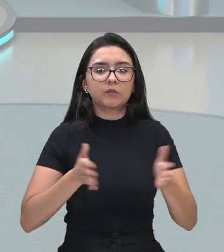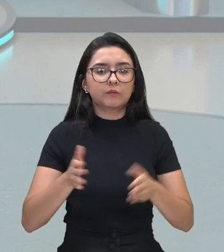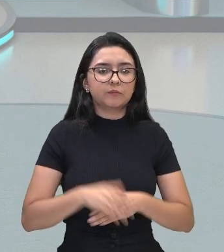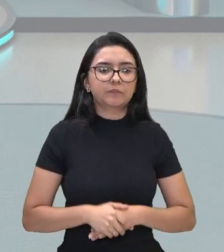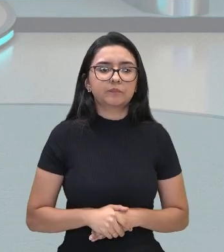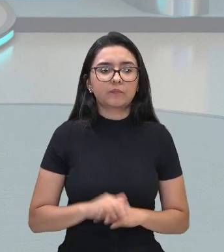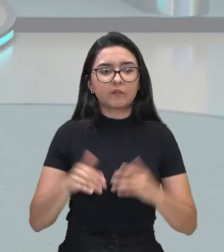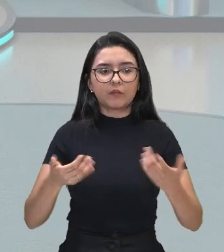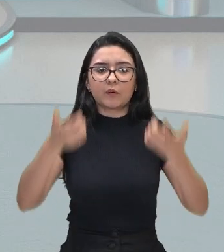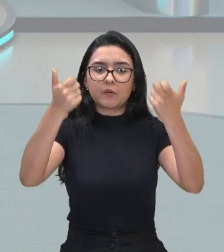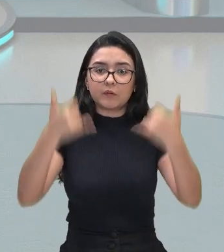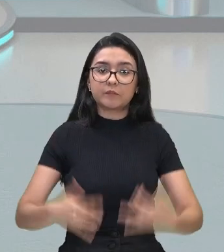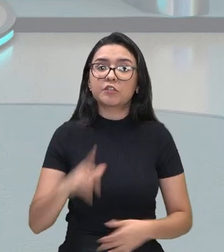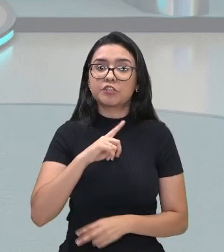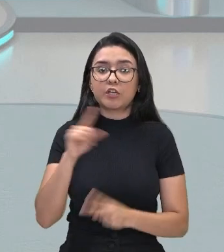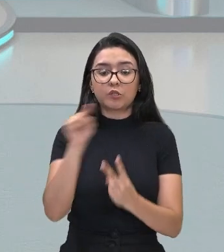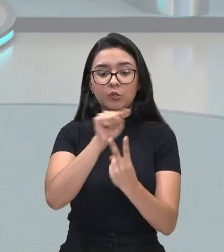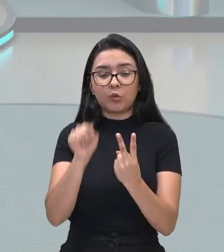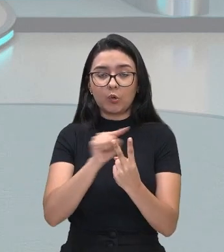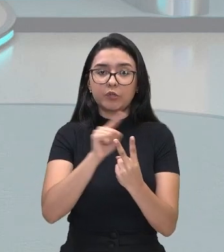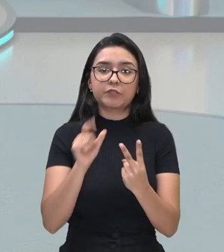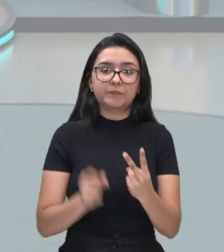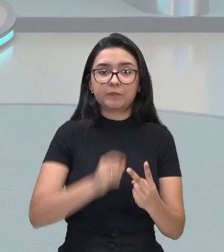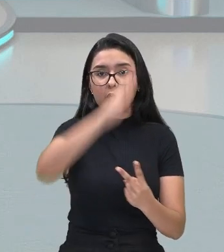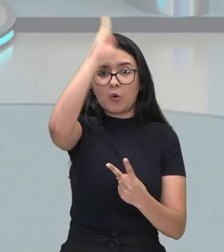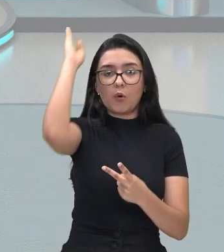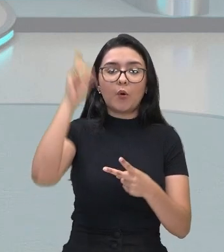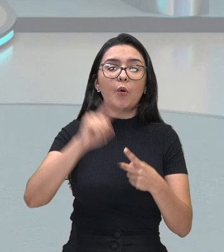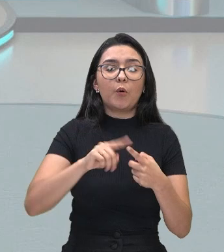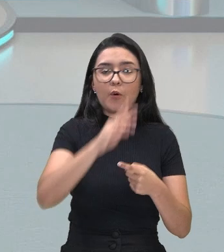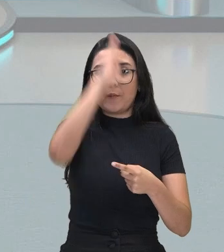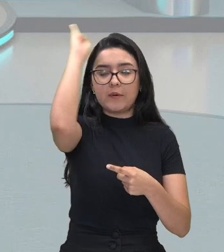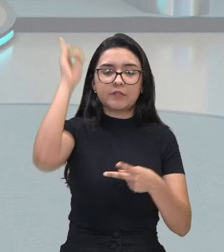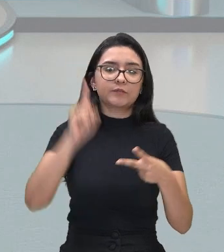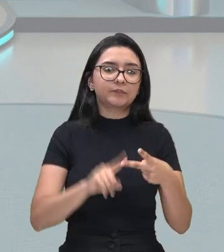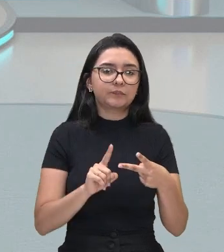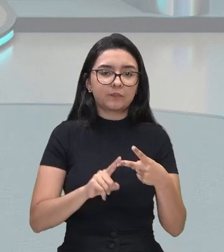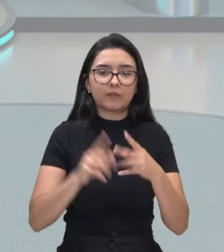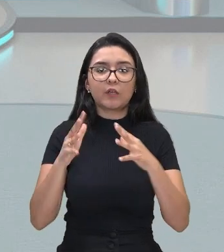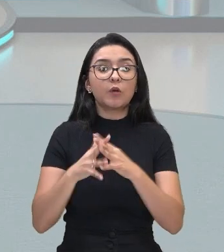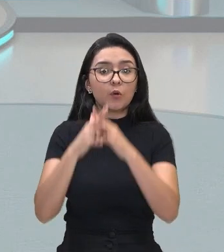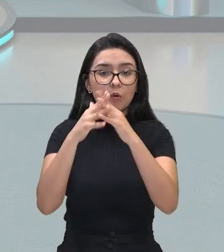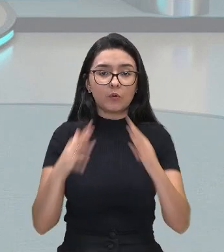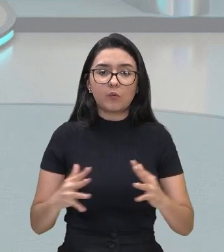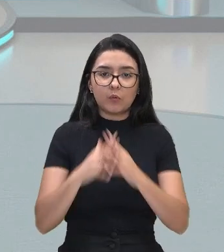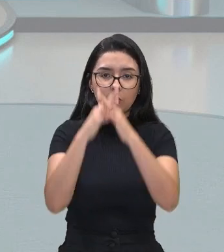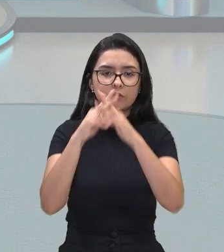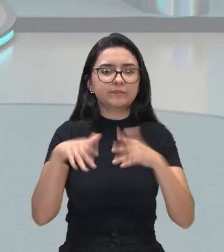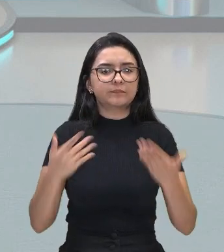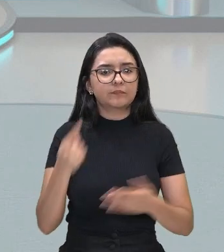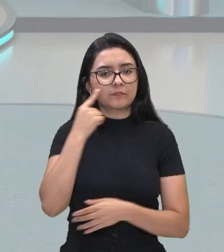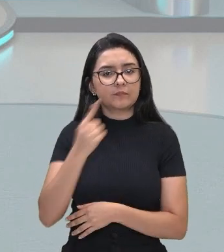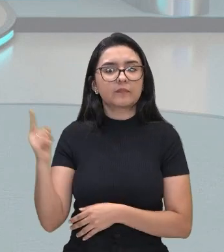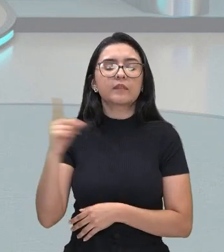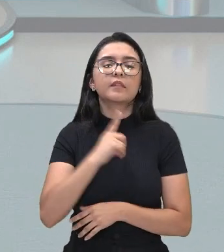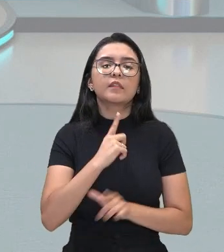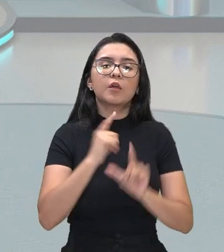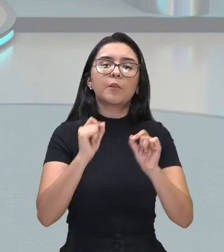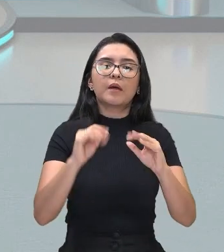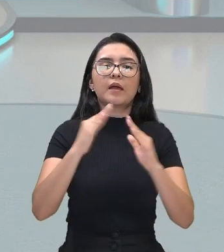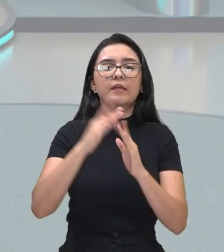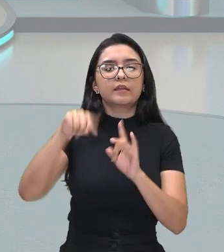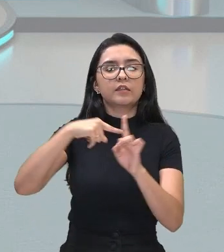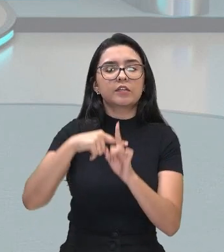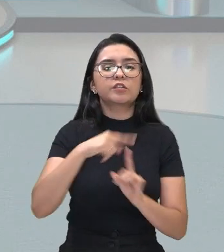falado, existia dois estilos, o românico e o gótico. Aqui nós temos uma igreja no estilo